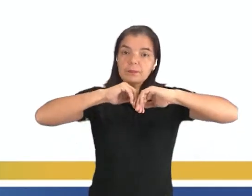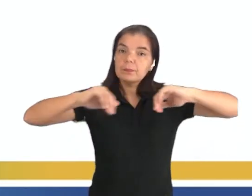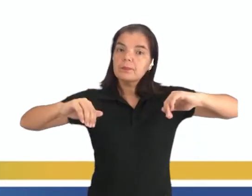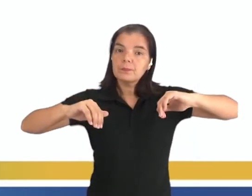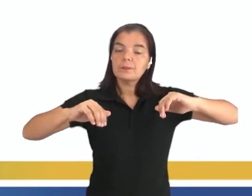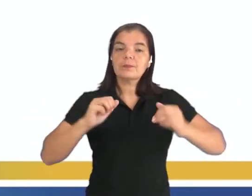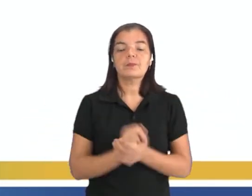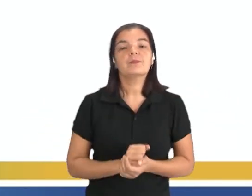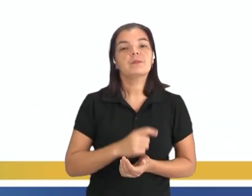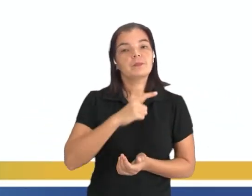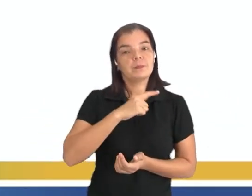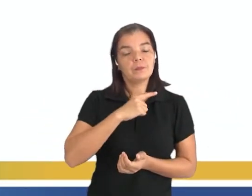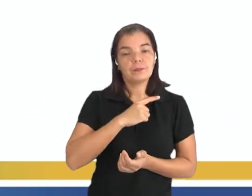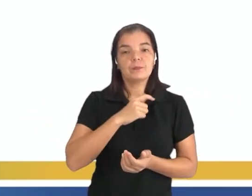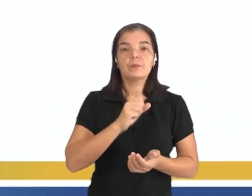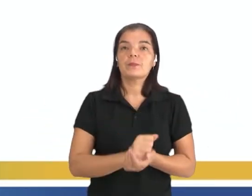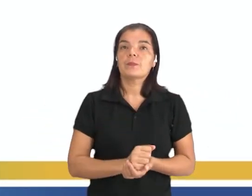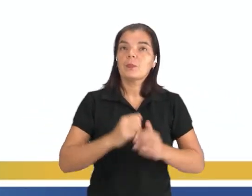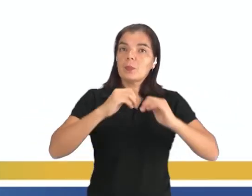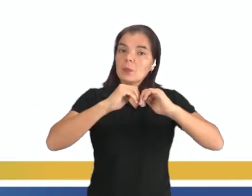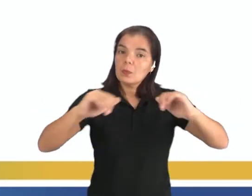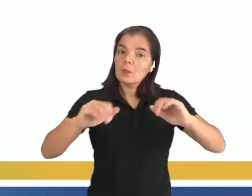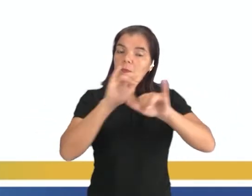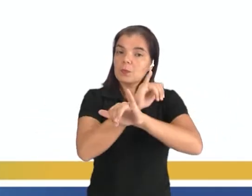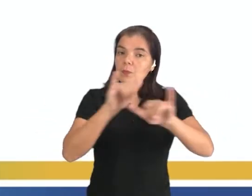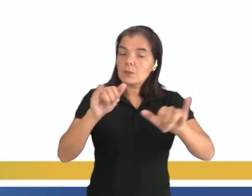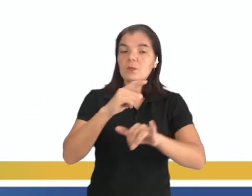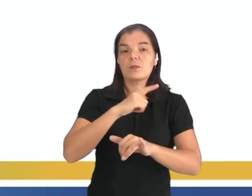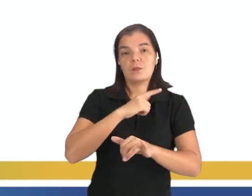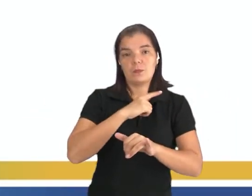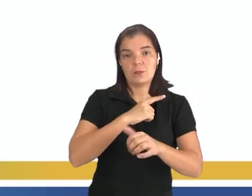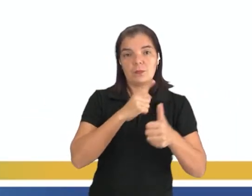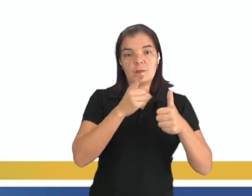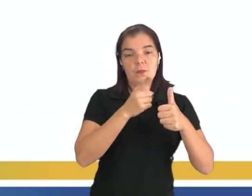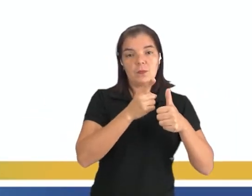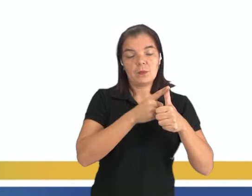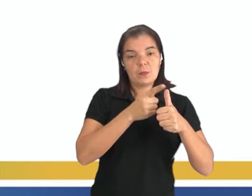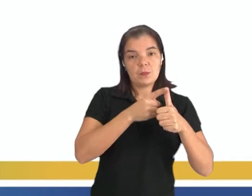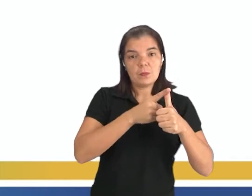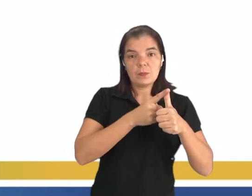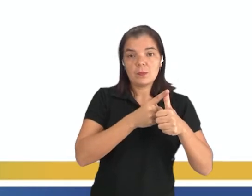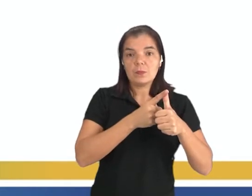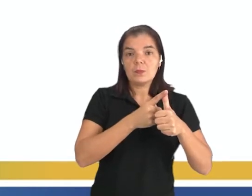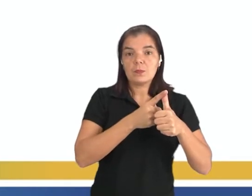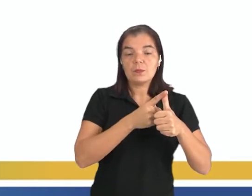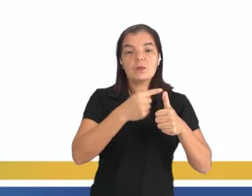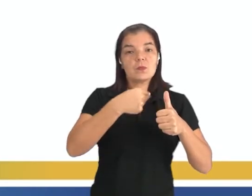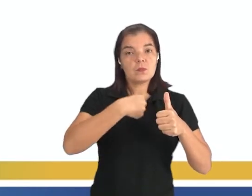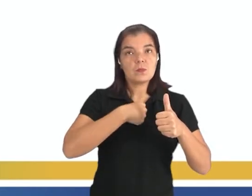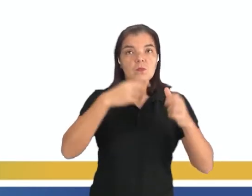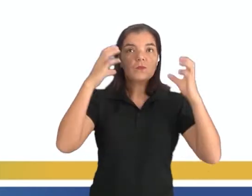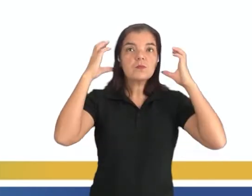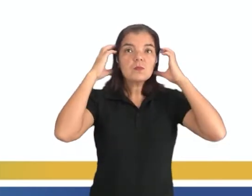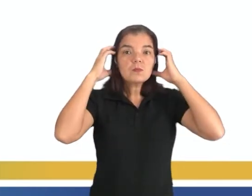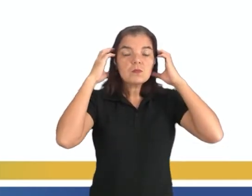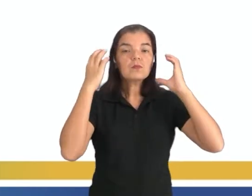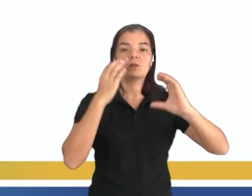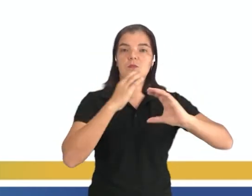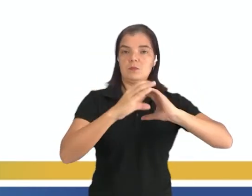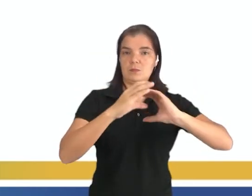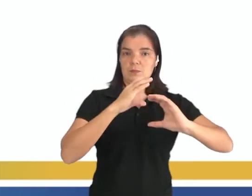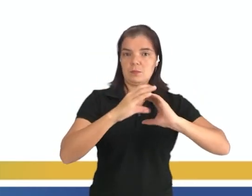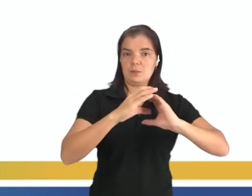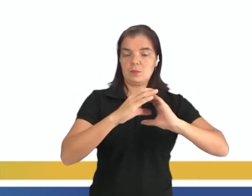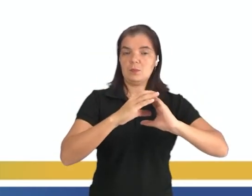ó. Nós tentamos dividir as informações que nós temos. Então, primeiramente, ficou assim, eu ouço essa